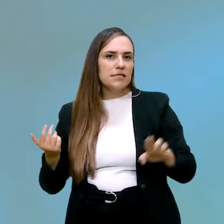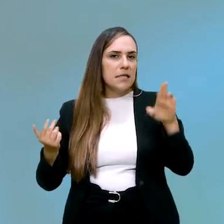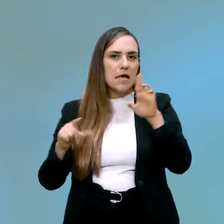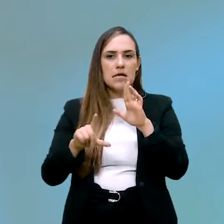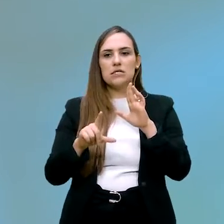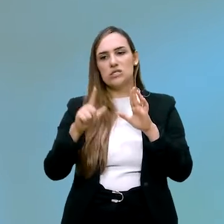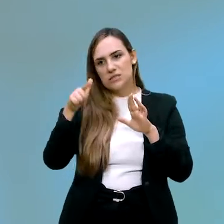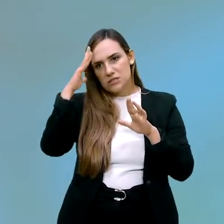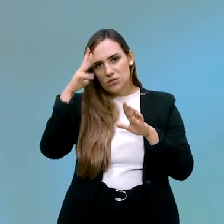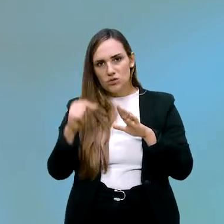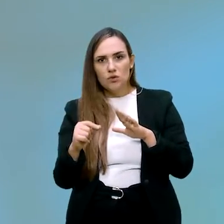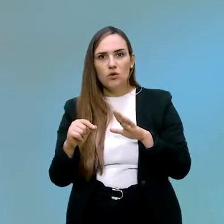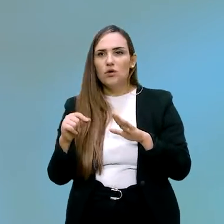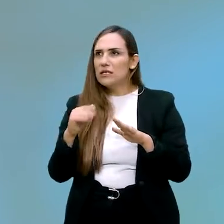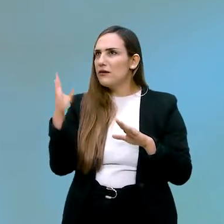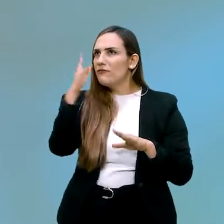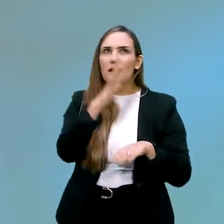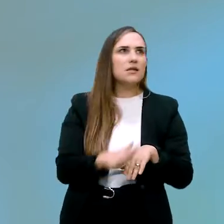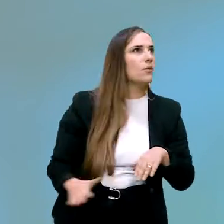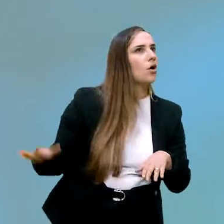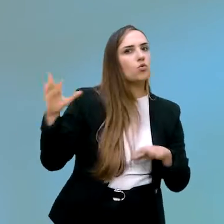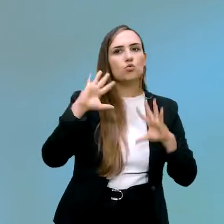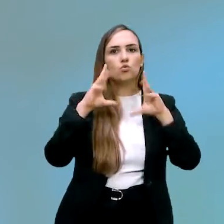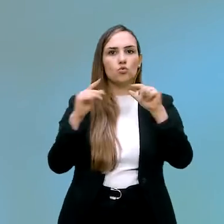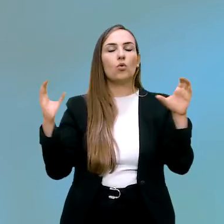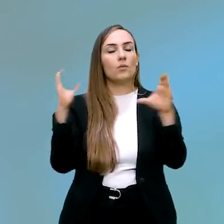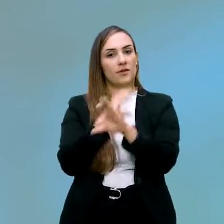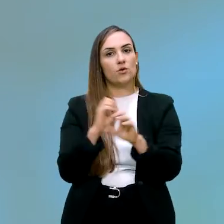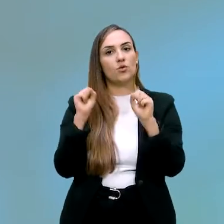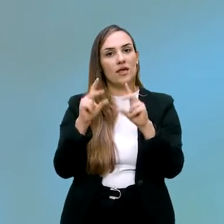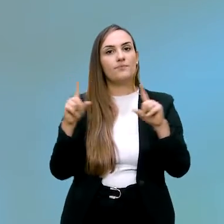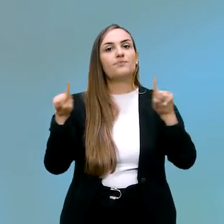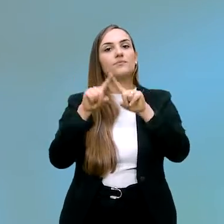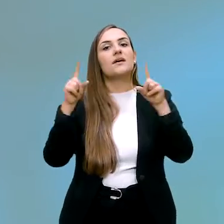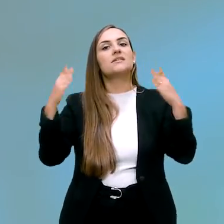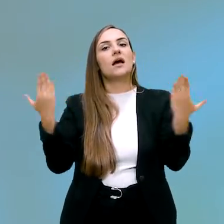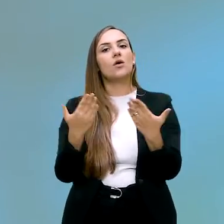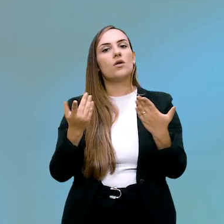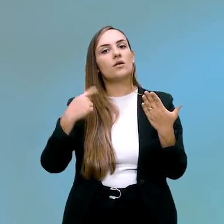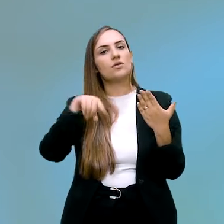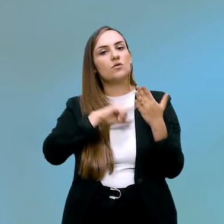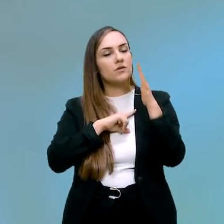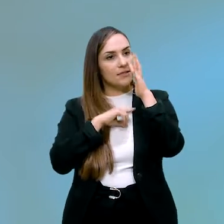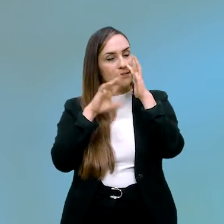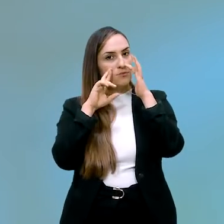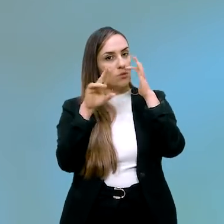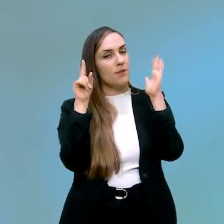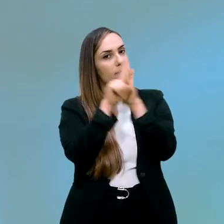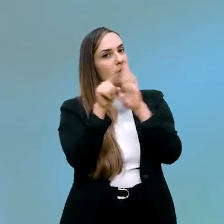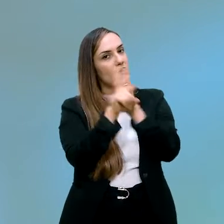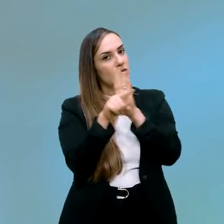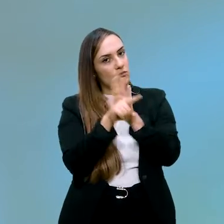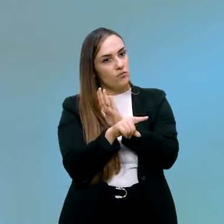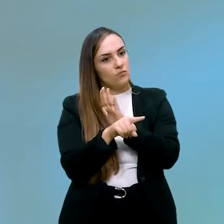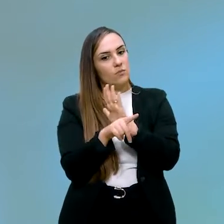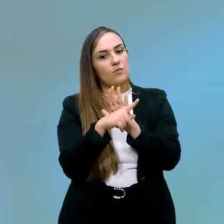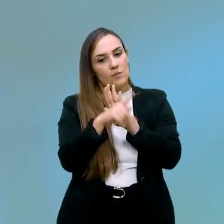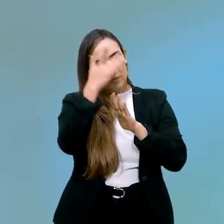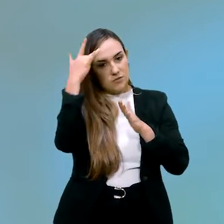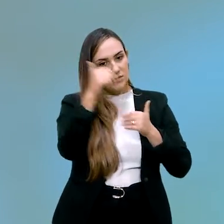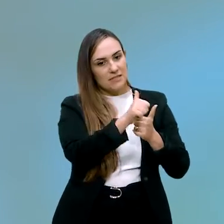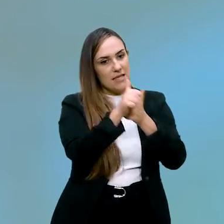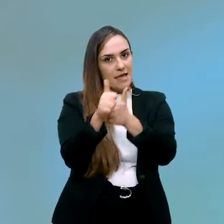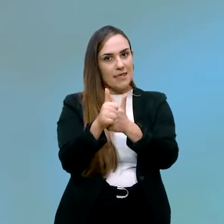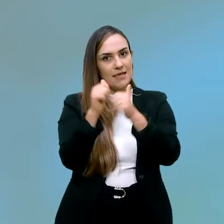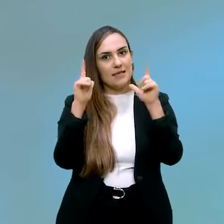quando ela vale, se ela vale em todo o território nacional, mas agora a gente vai responder as perguntas que os seguidores da Assembleia Legislativa